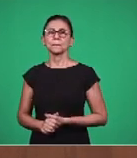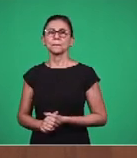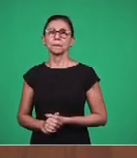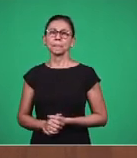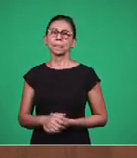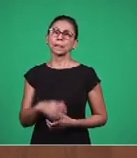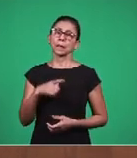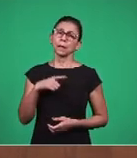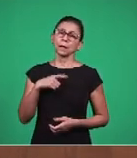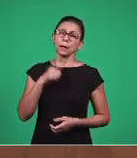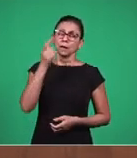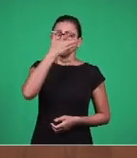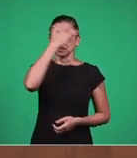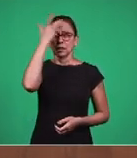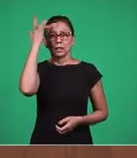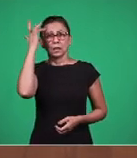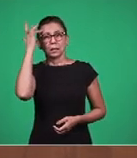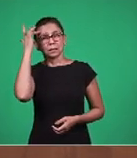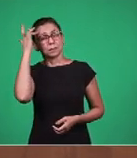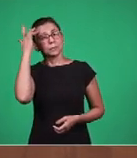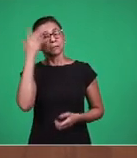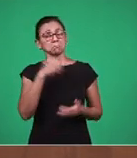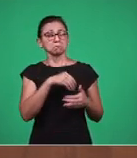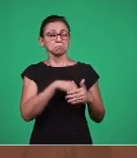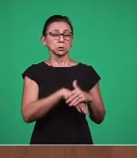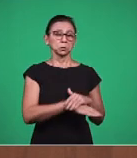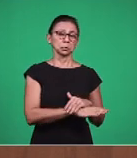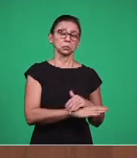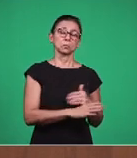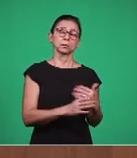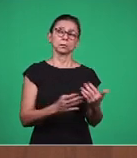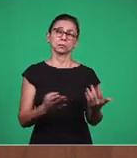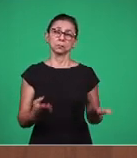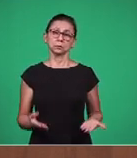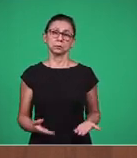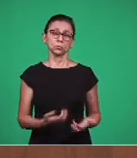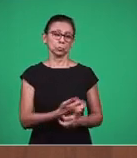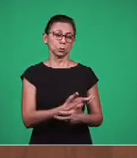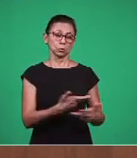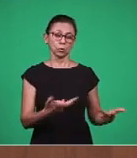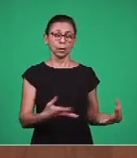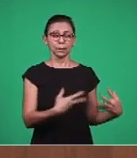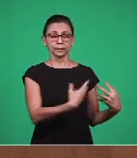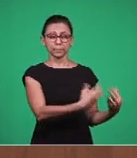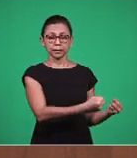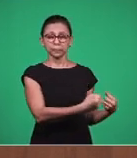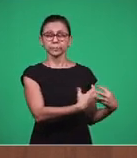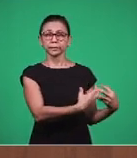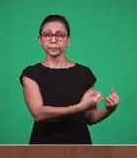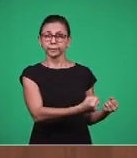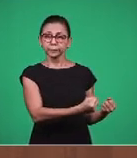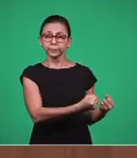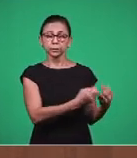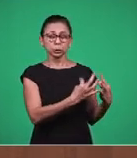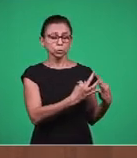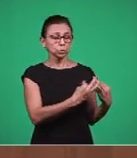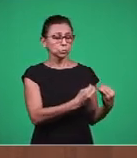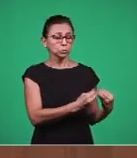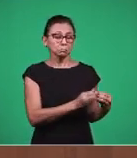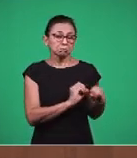as pessoas estão se habituando, a situação que está vivendo o mundo, está tudo certo. A